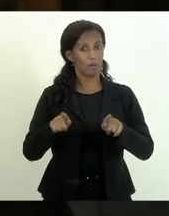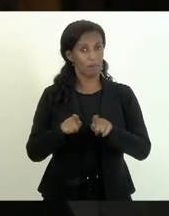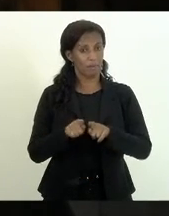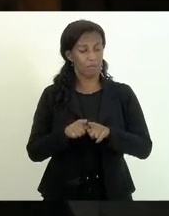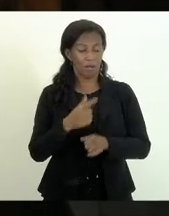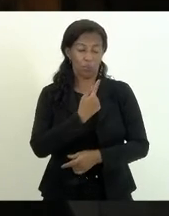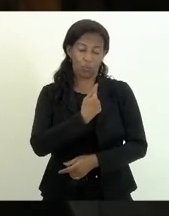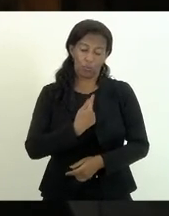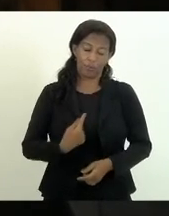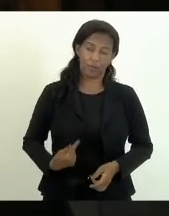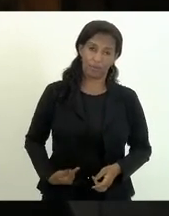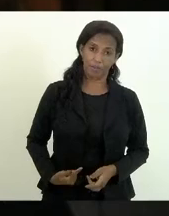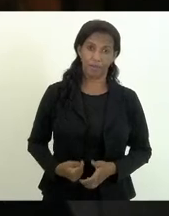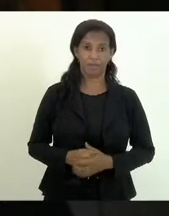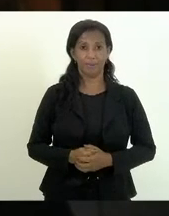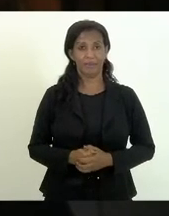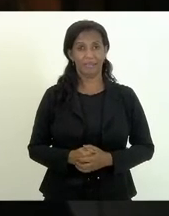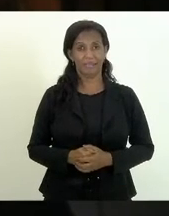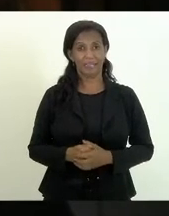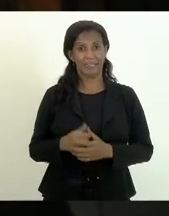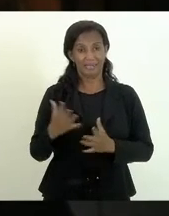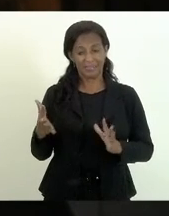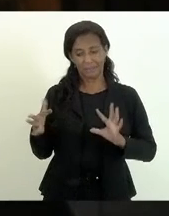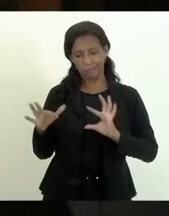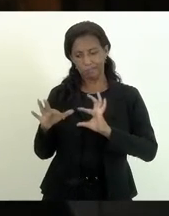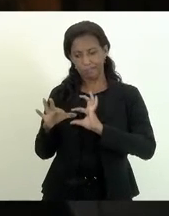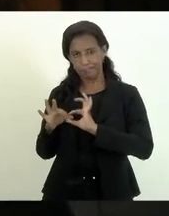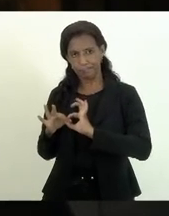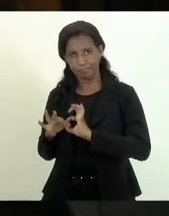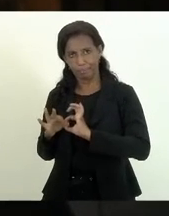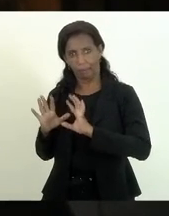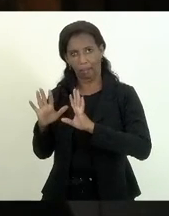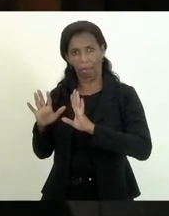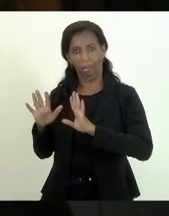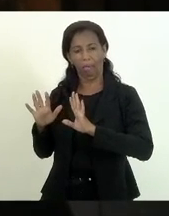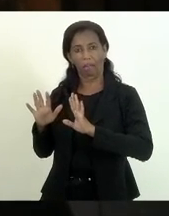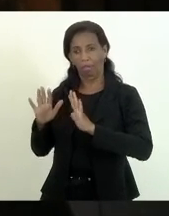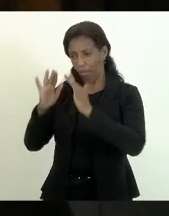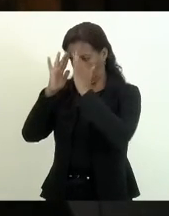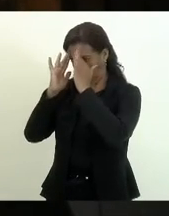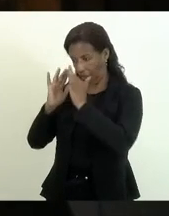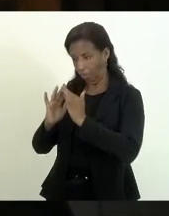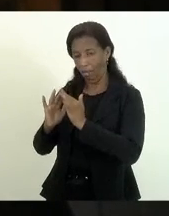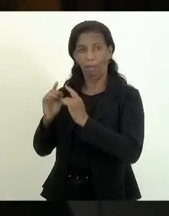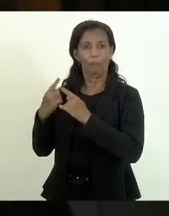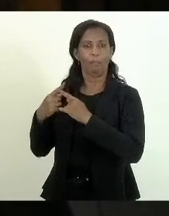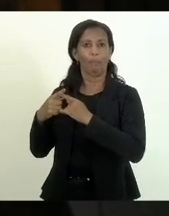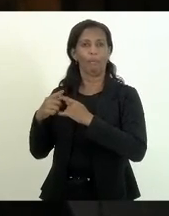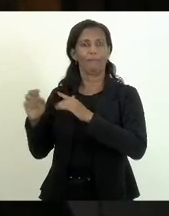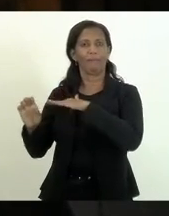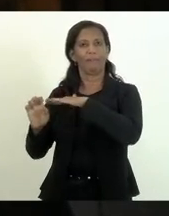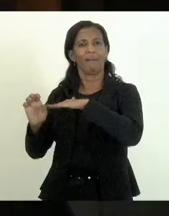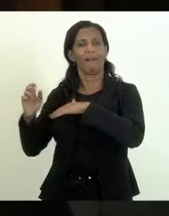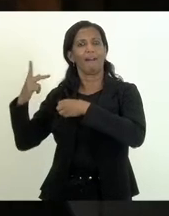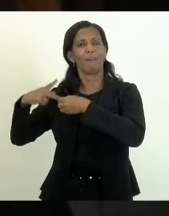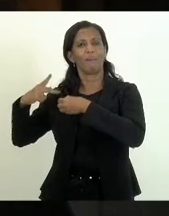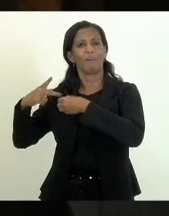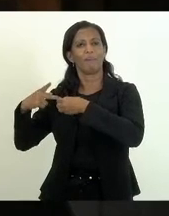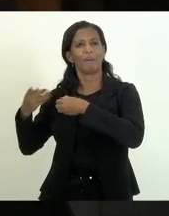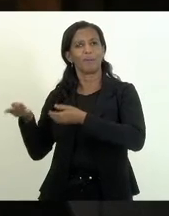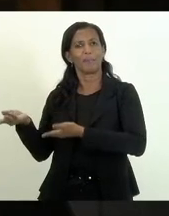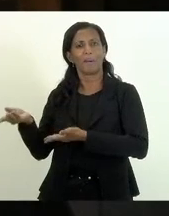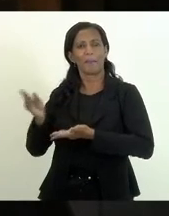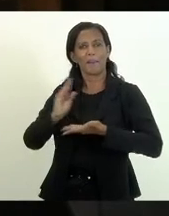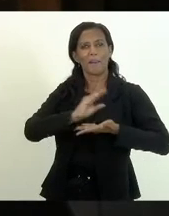governadores que se rendem porque a Petrobras que é passa como já vi acontecer